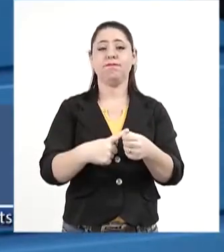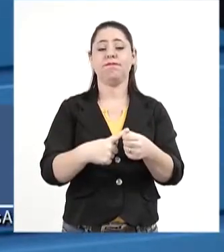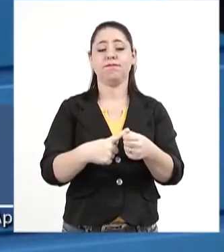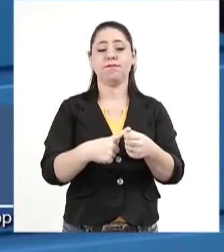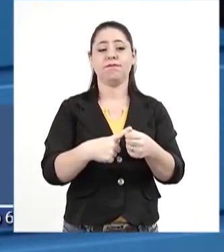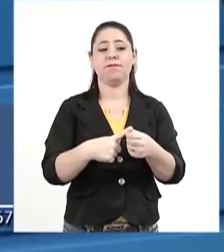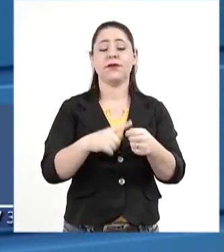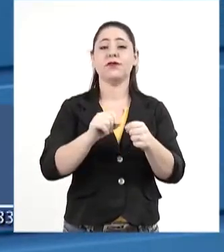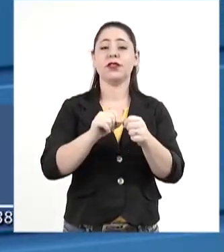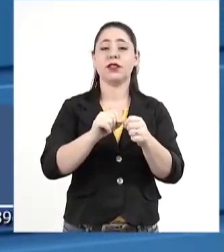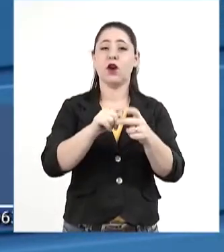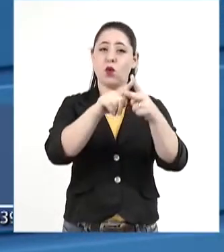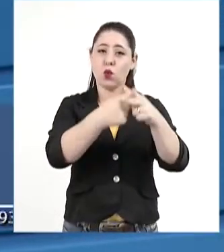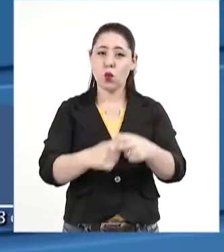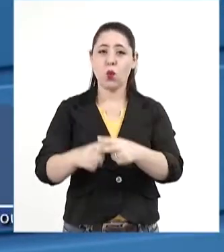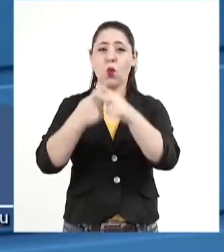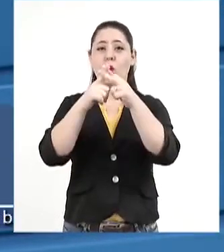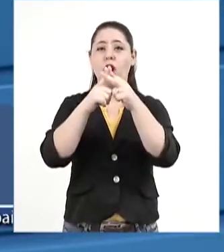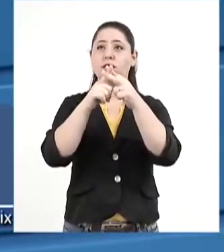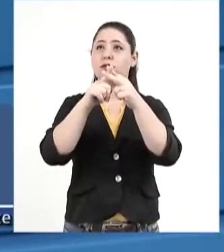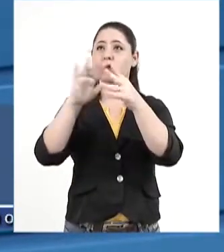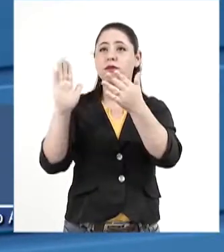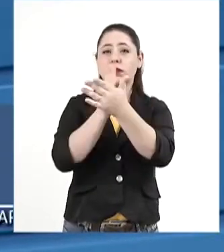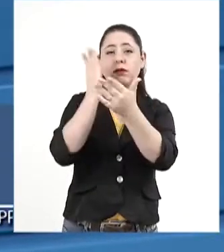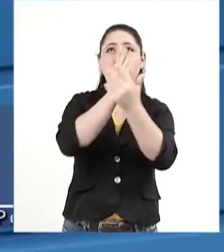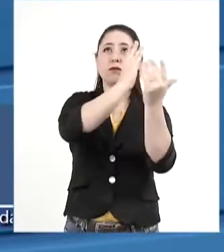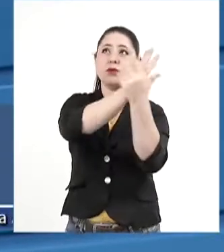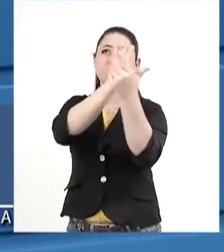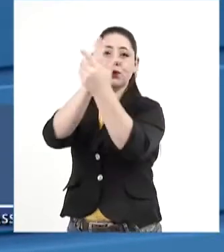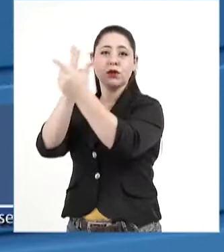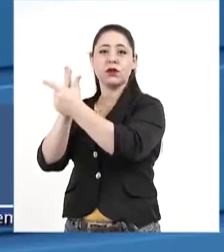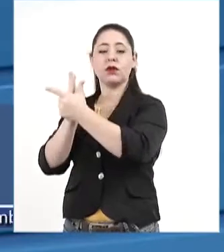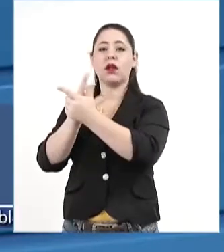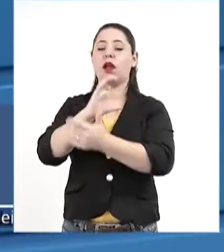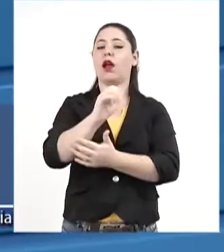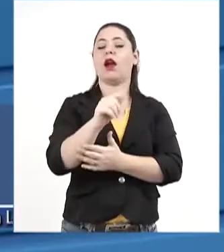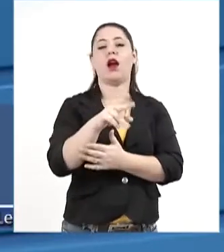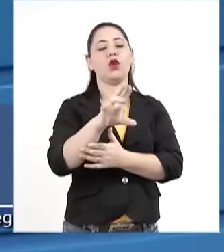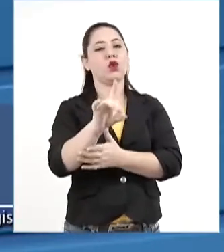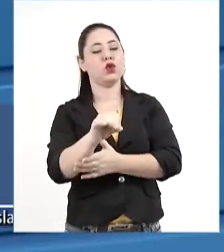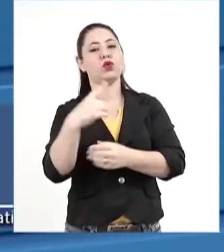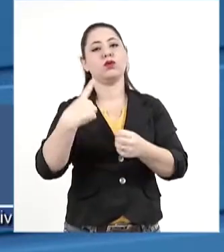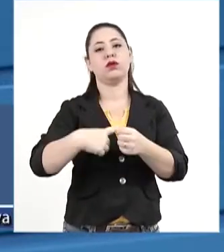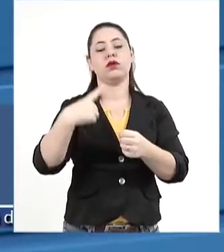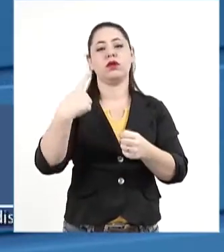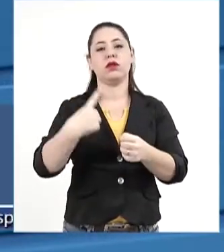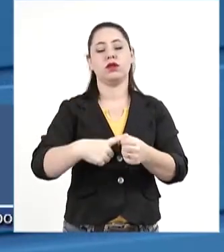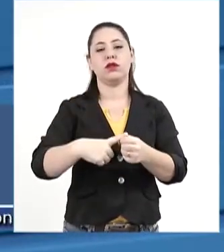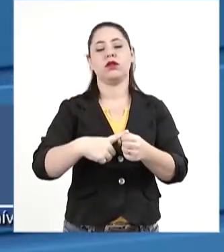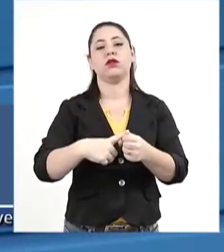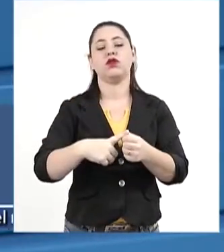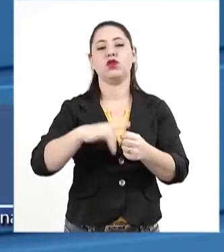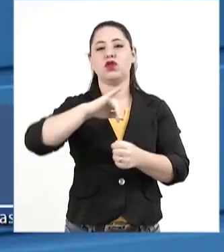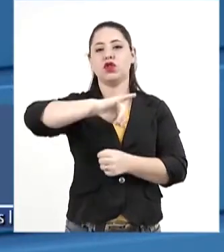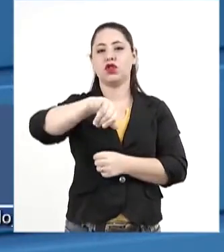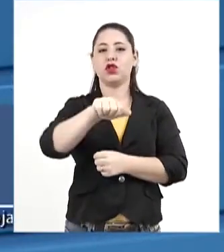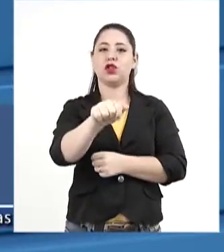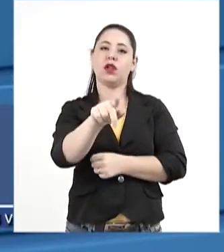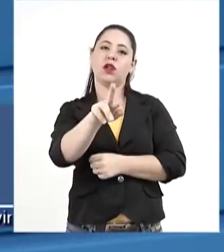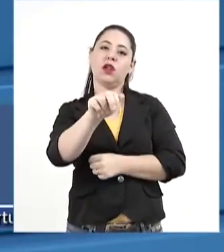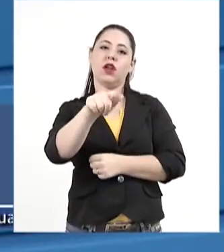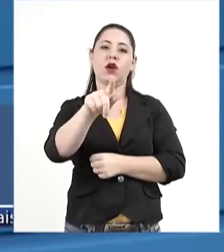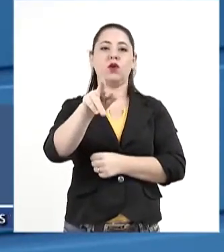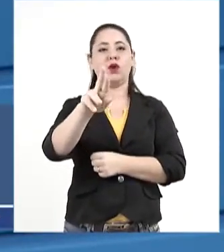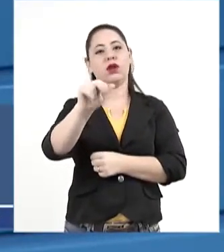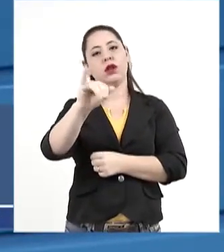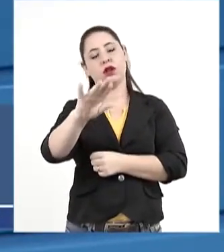para realizar a reforma e modernização da Biblioteca Municipal Mário Xavier Cardoso, no município de Jaraguari. Trata-se